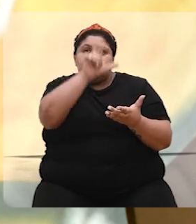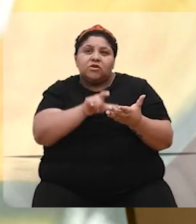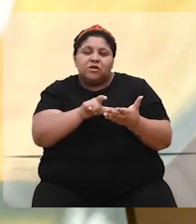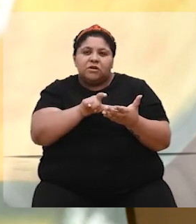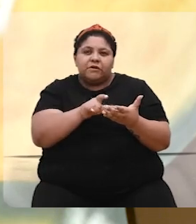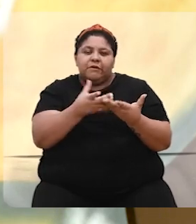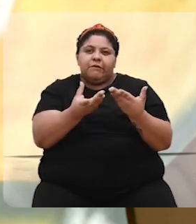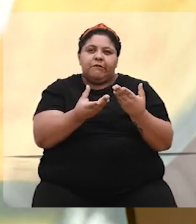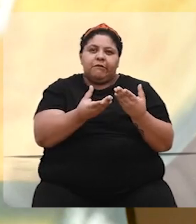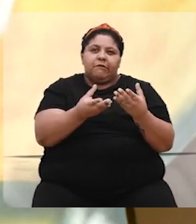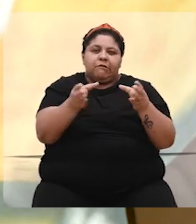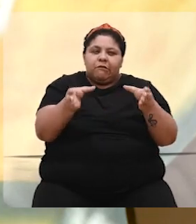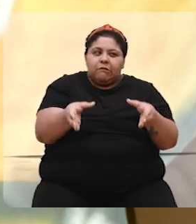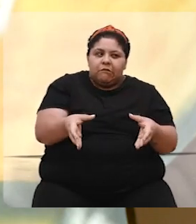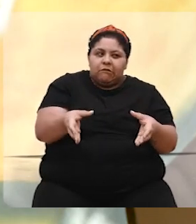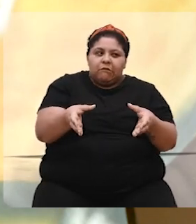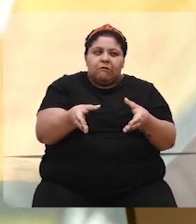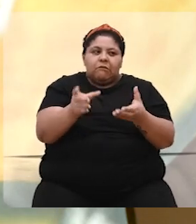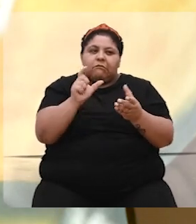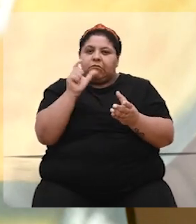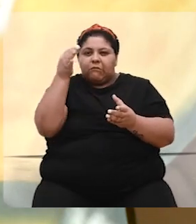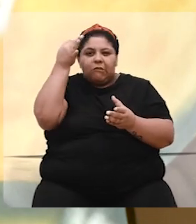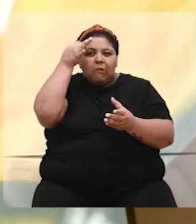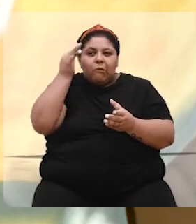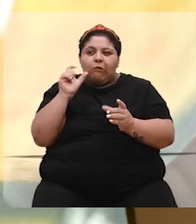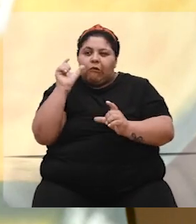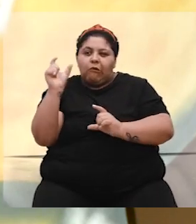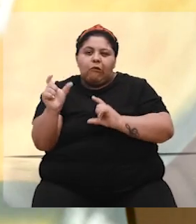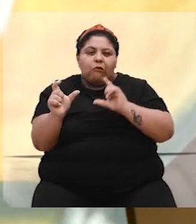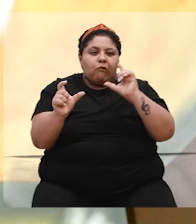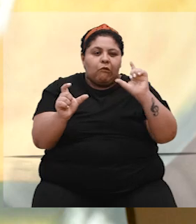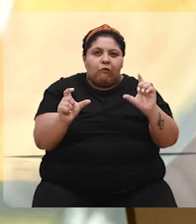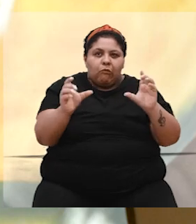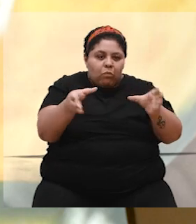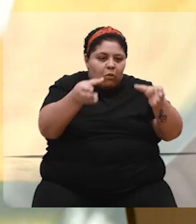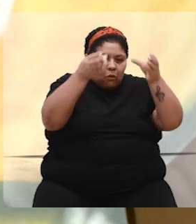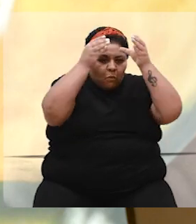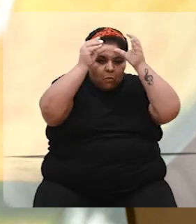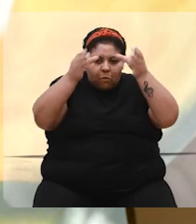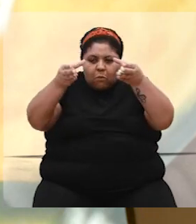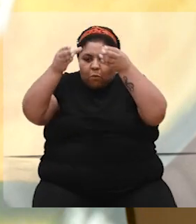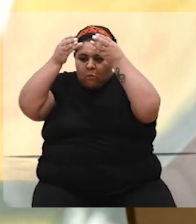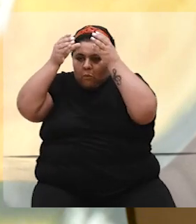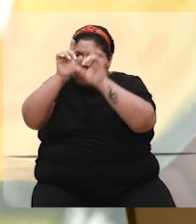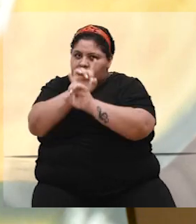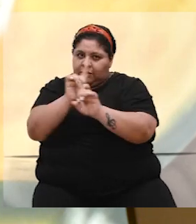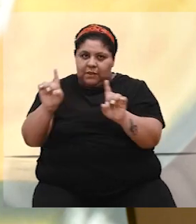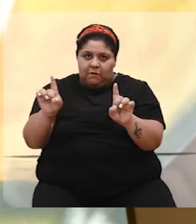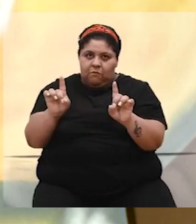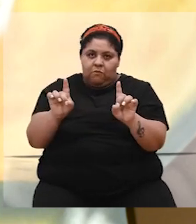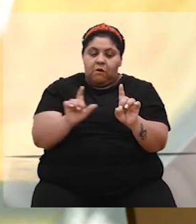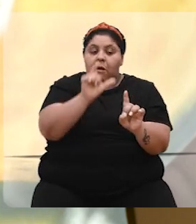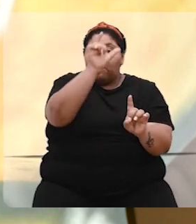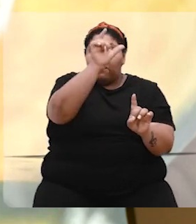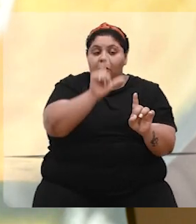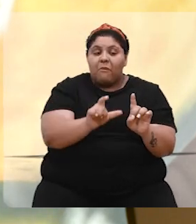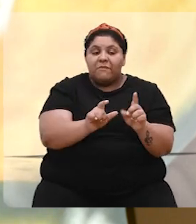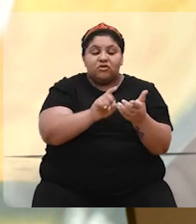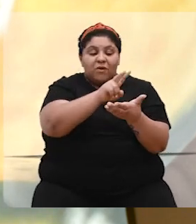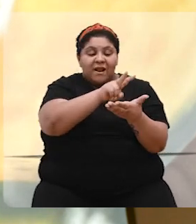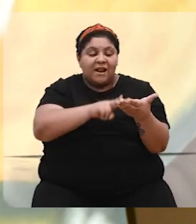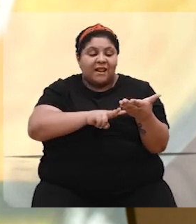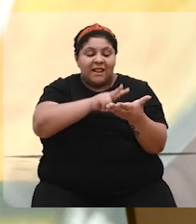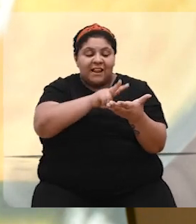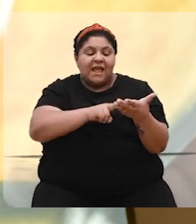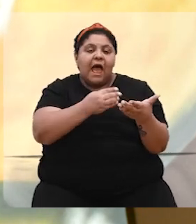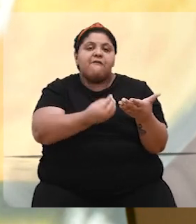aquela pessoa que decodifica e registra palavras. Ela é uma pessoa